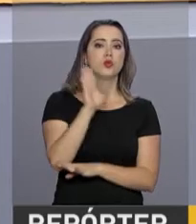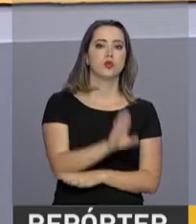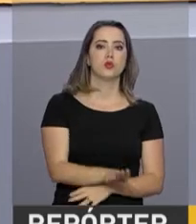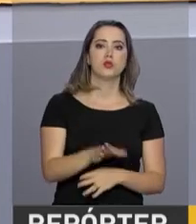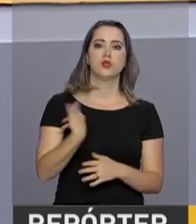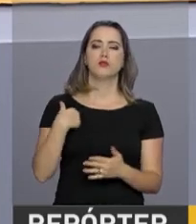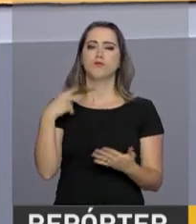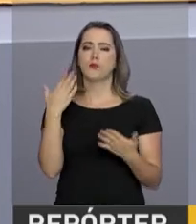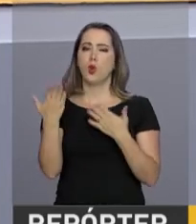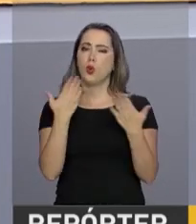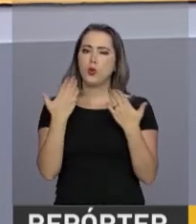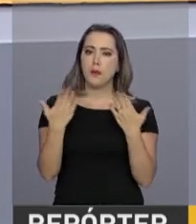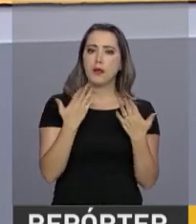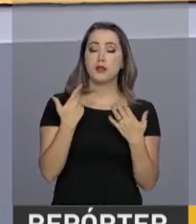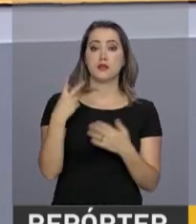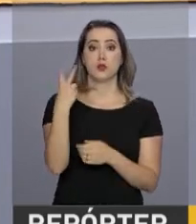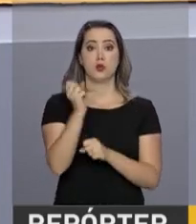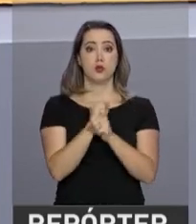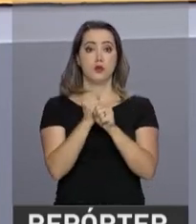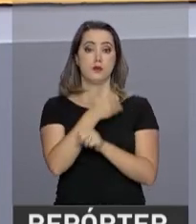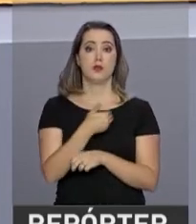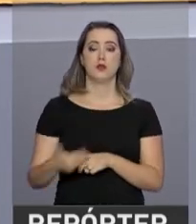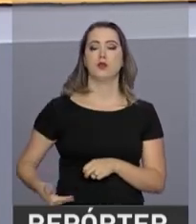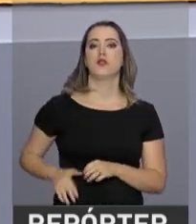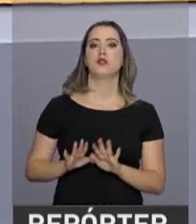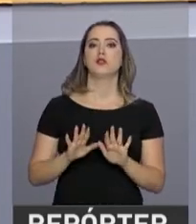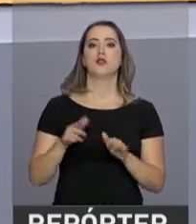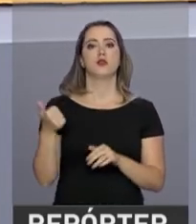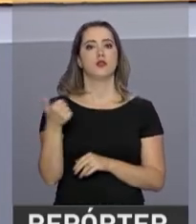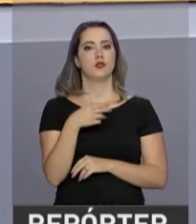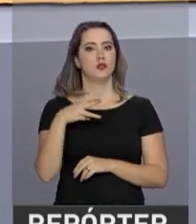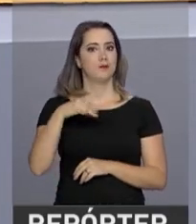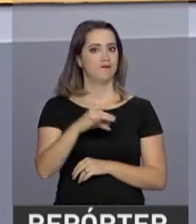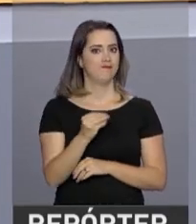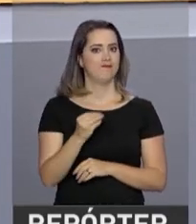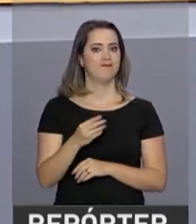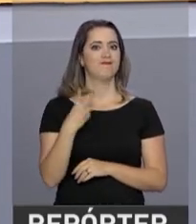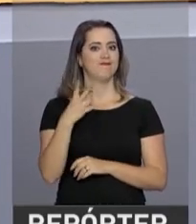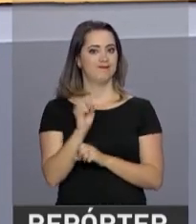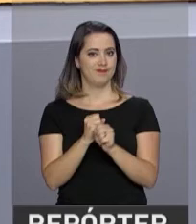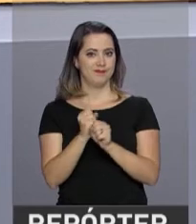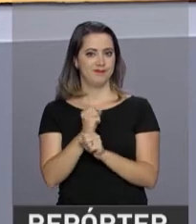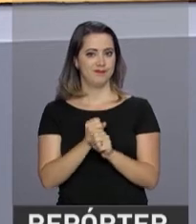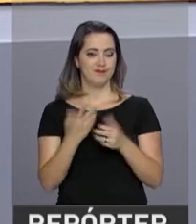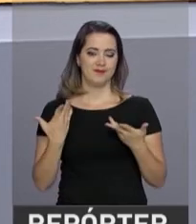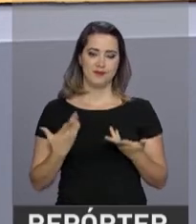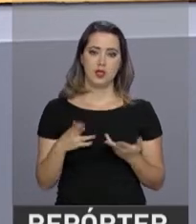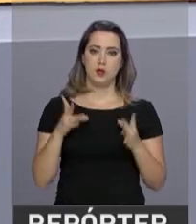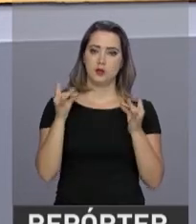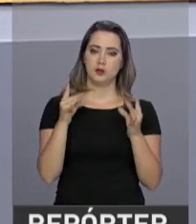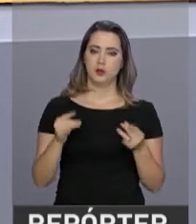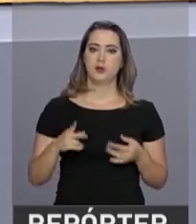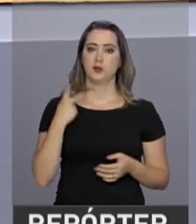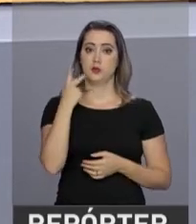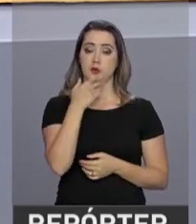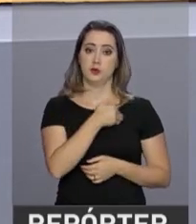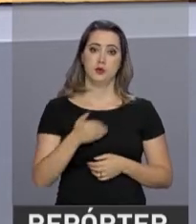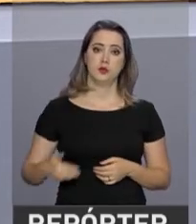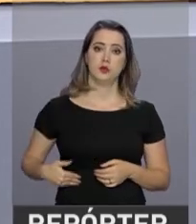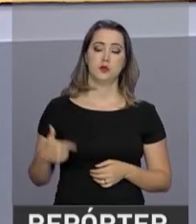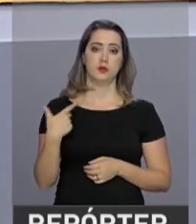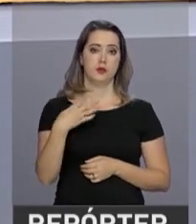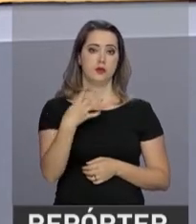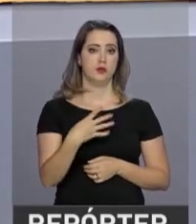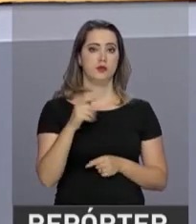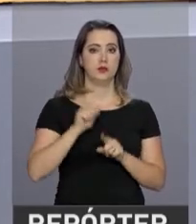de hoje uma avaliação dos 2 anos de governo, completados em 12 de maio. Ao destacar as políticas públicas implementadas nos últimos